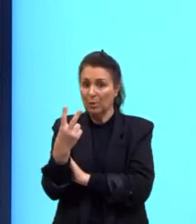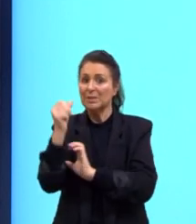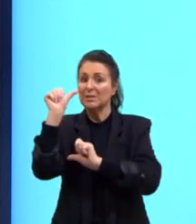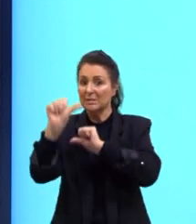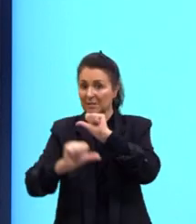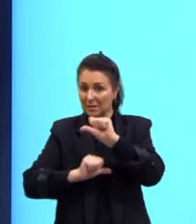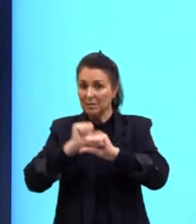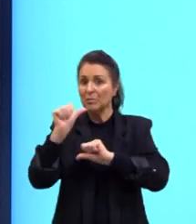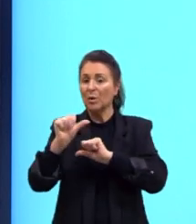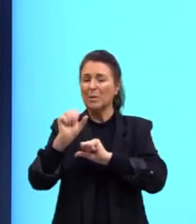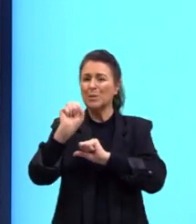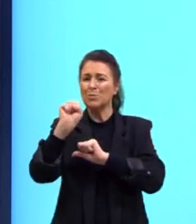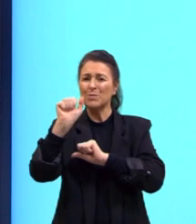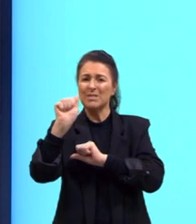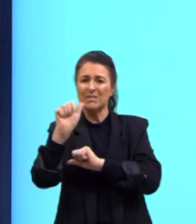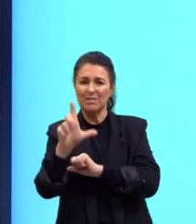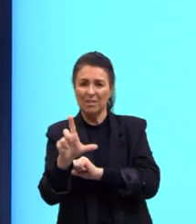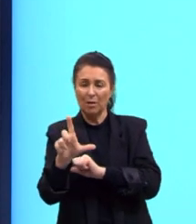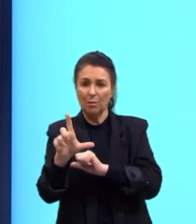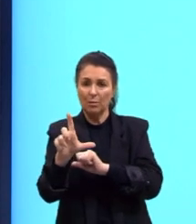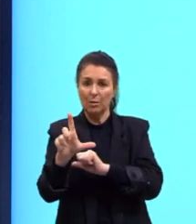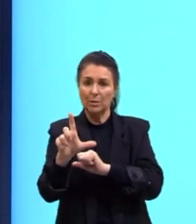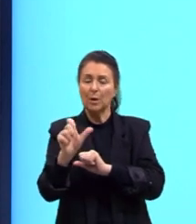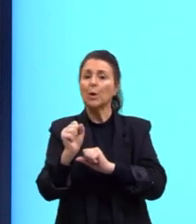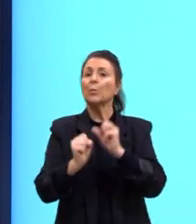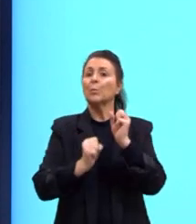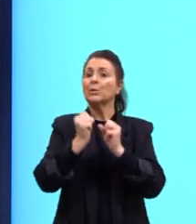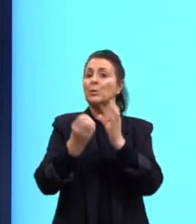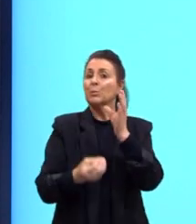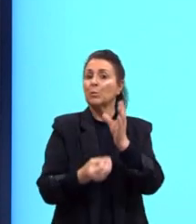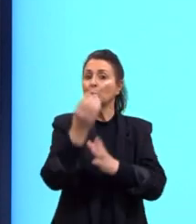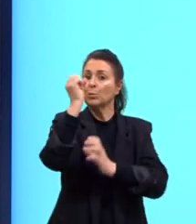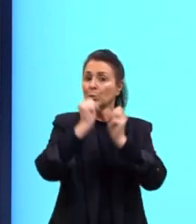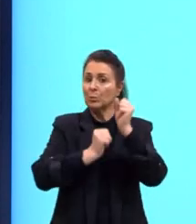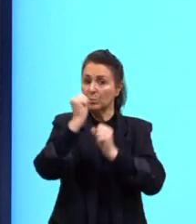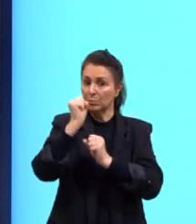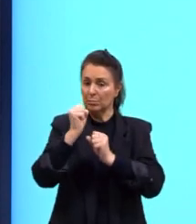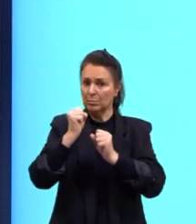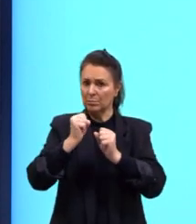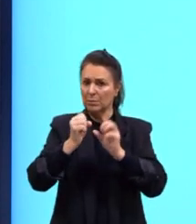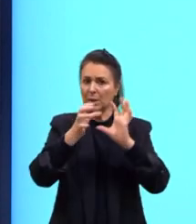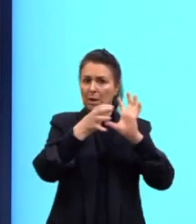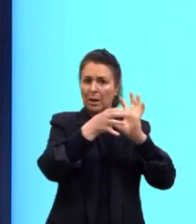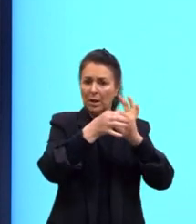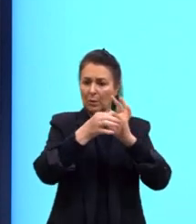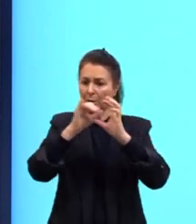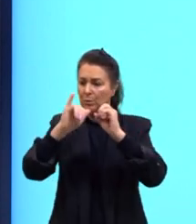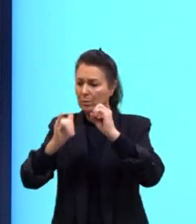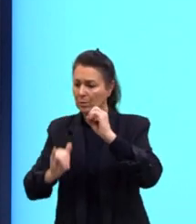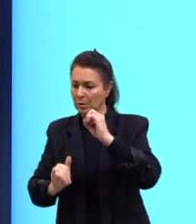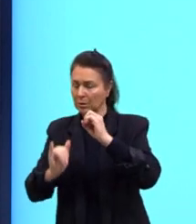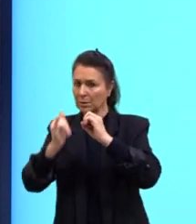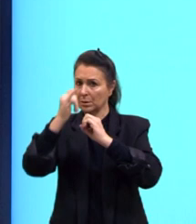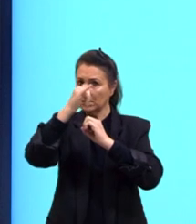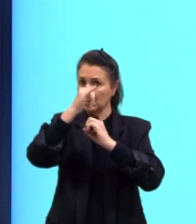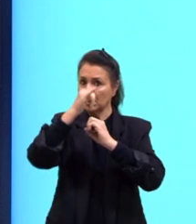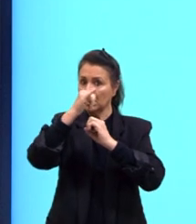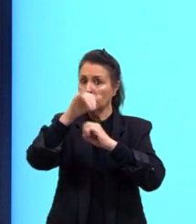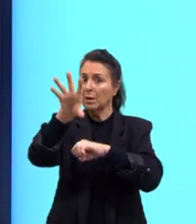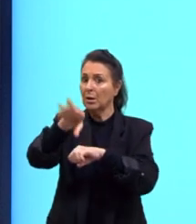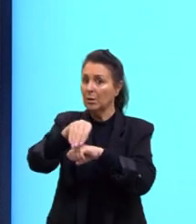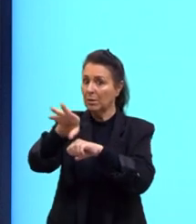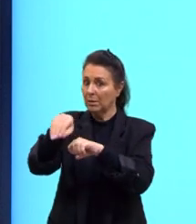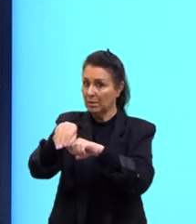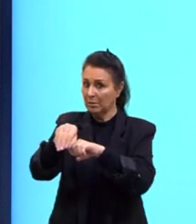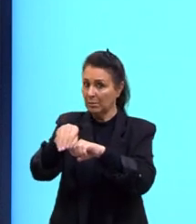em um sal esse produto Industrial é é uma questão de eletrólise Mas é uma coisa é uma questão de conhecimento